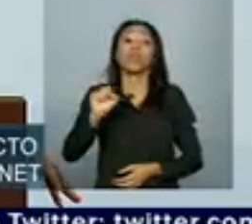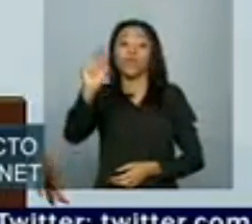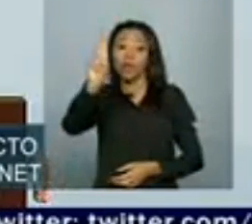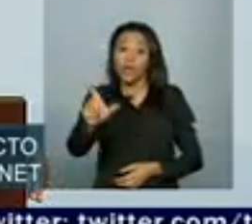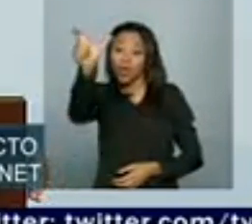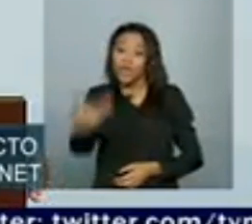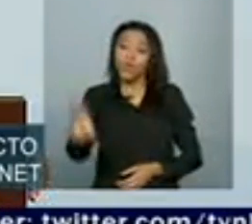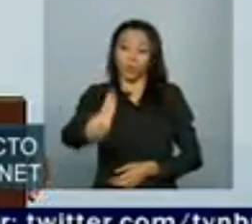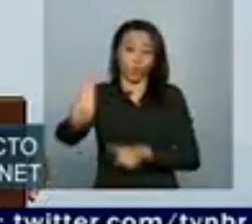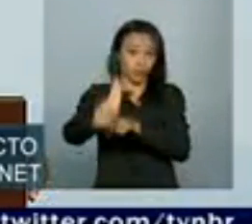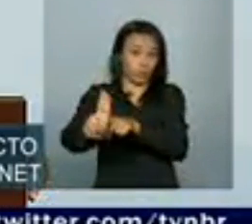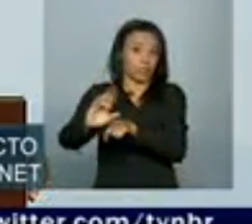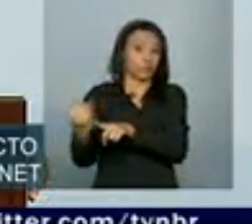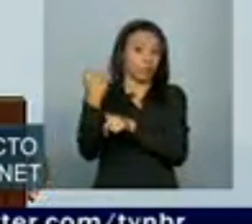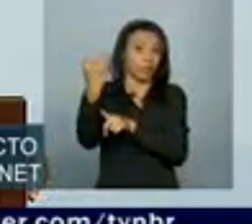um protagonista